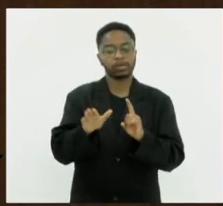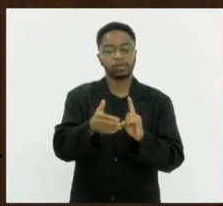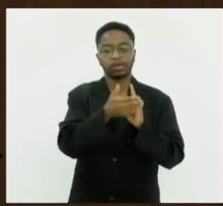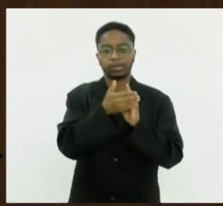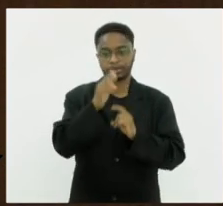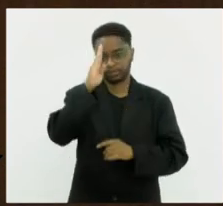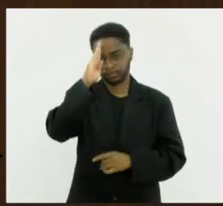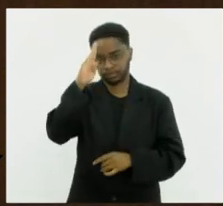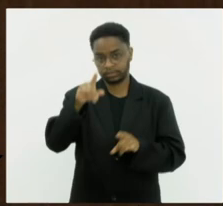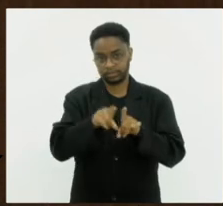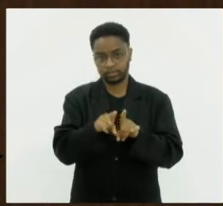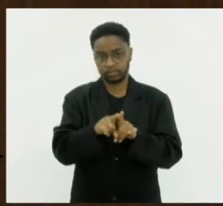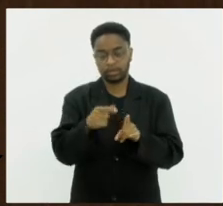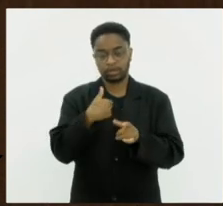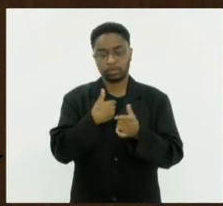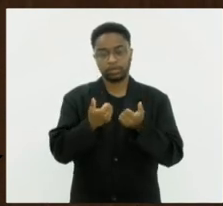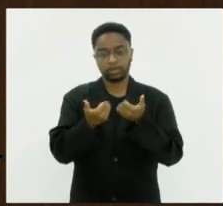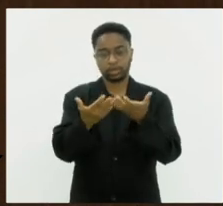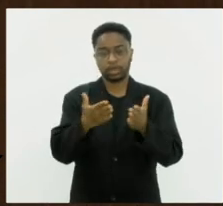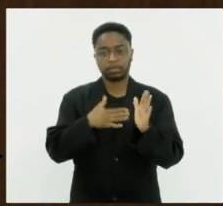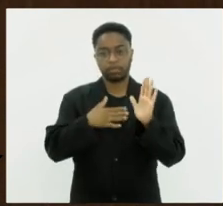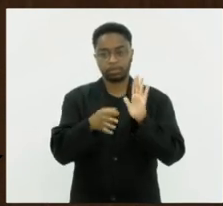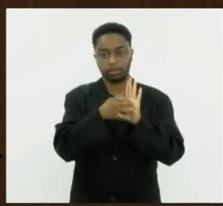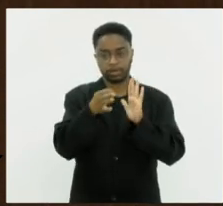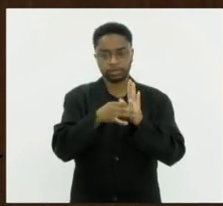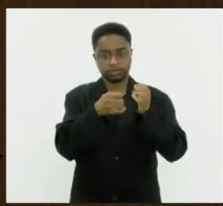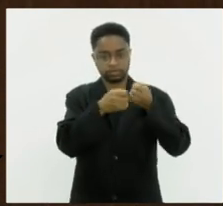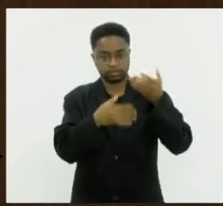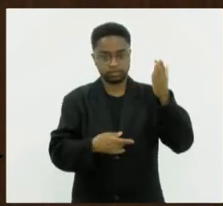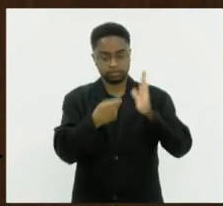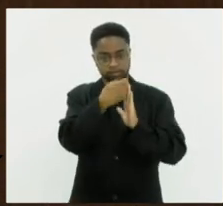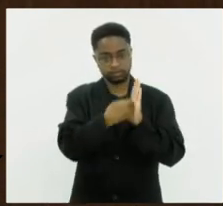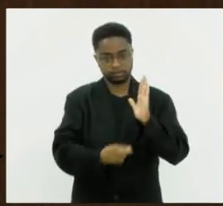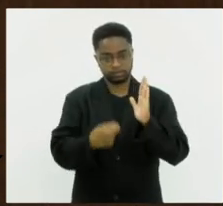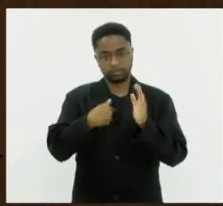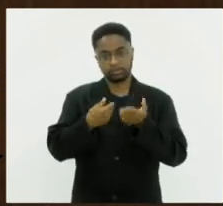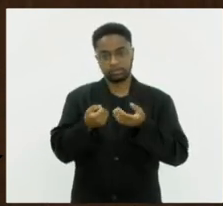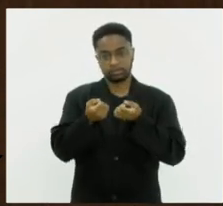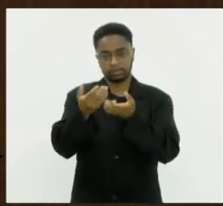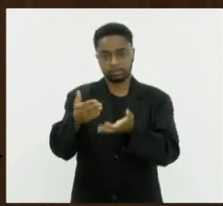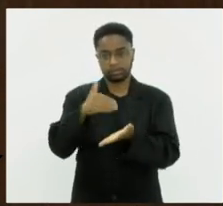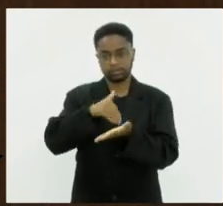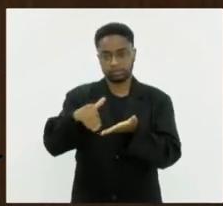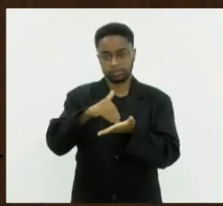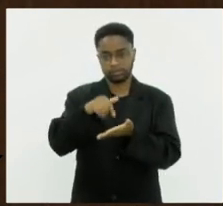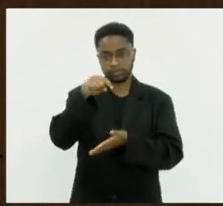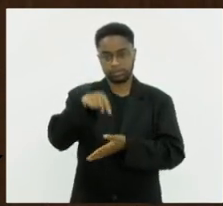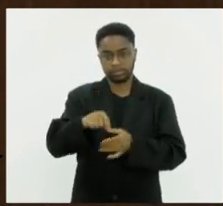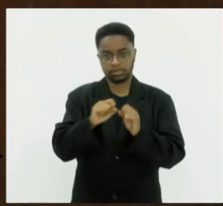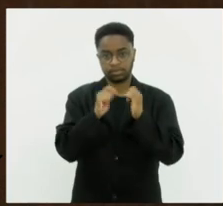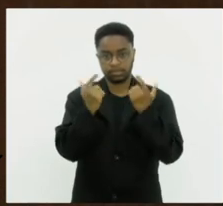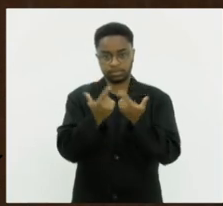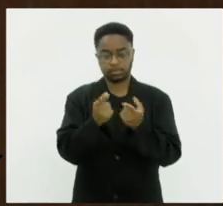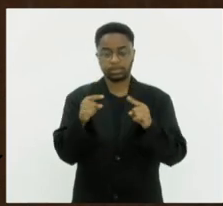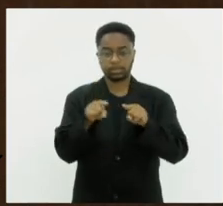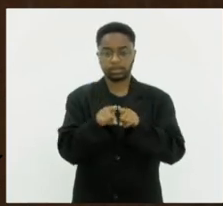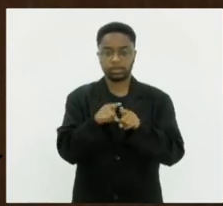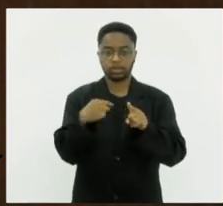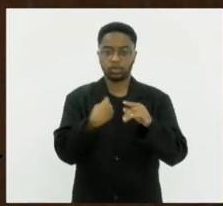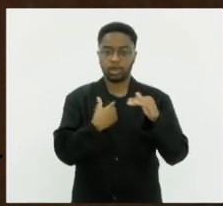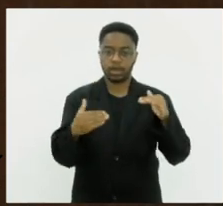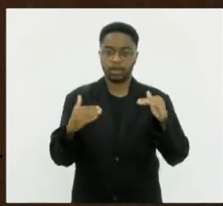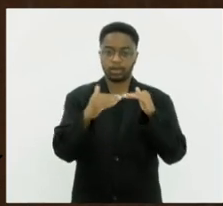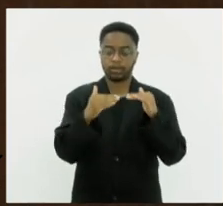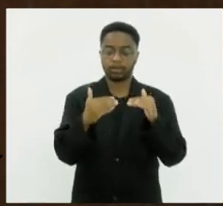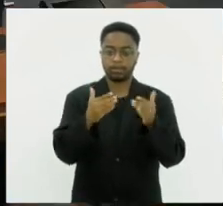fundamental. Entrego também meu parecer por escrito, entrego ao secretário dessa casa e vamos à aprovação desse importante